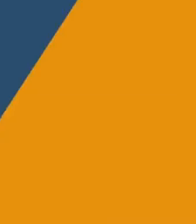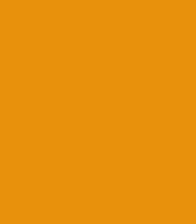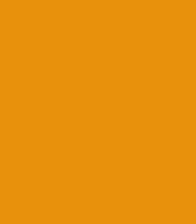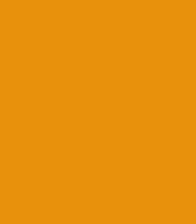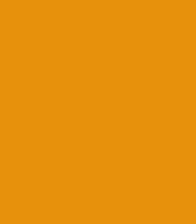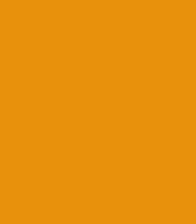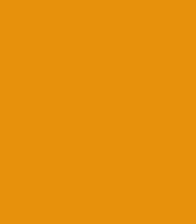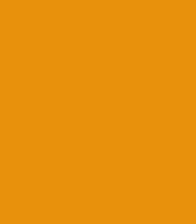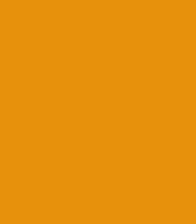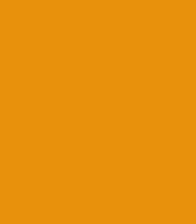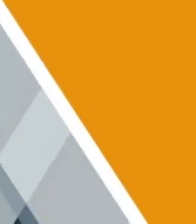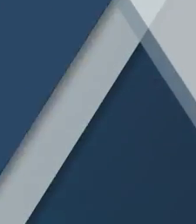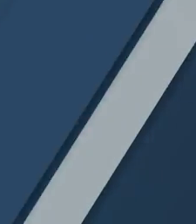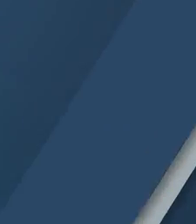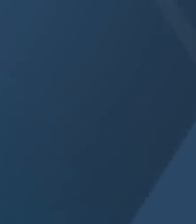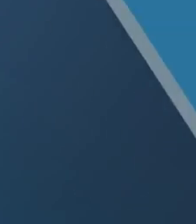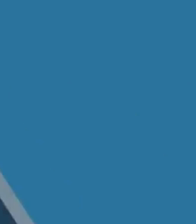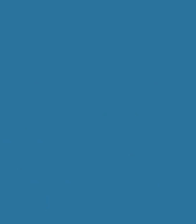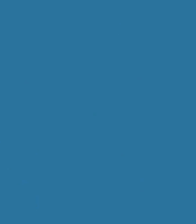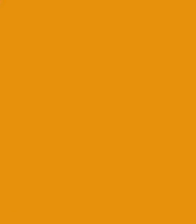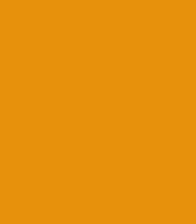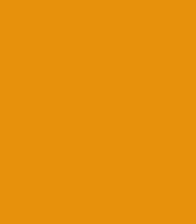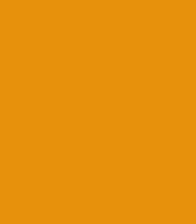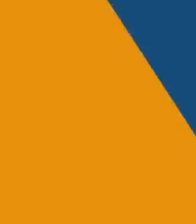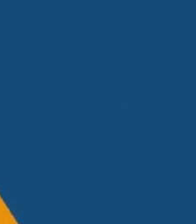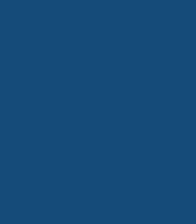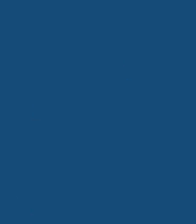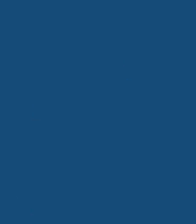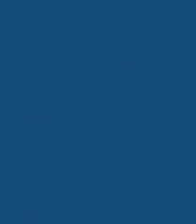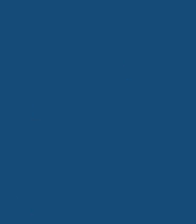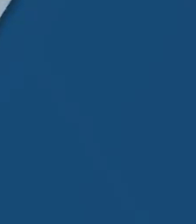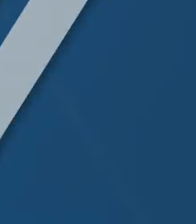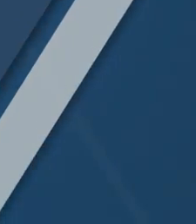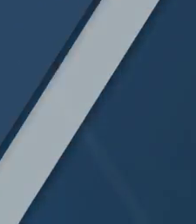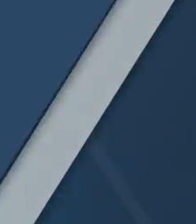tchau a E aí